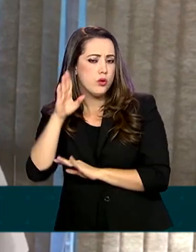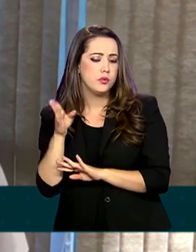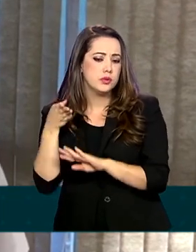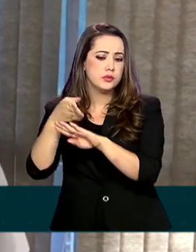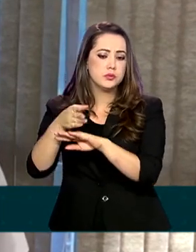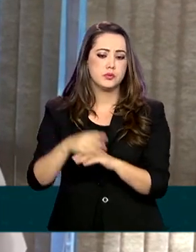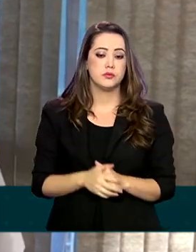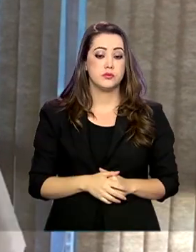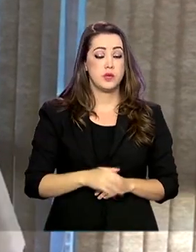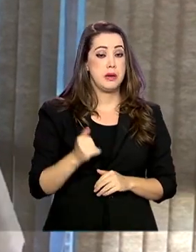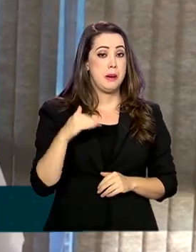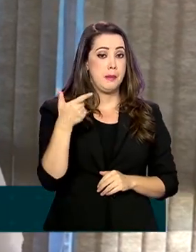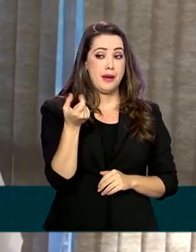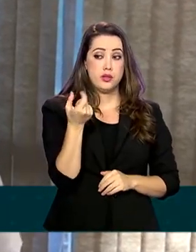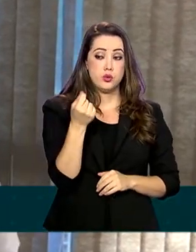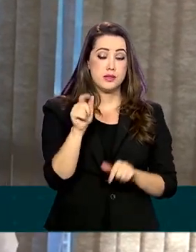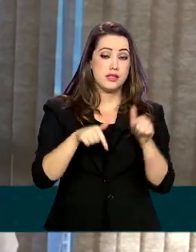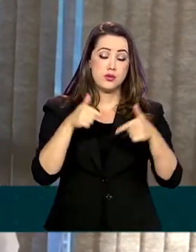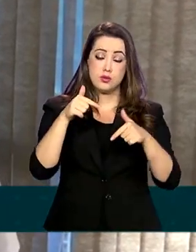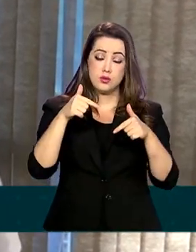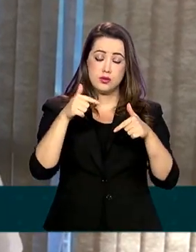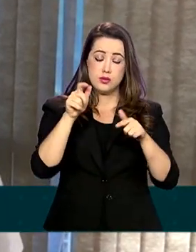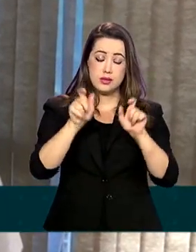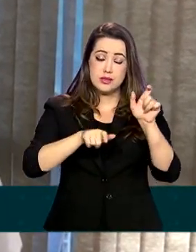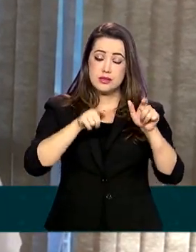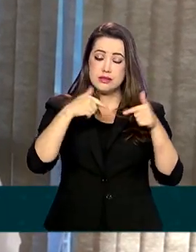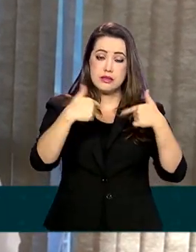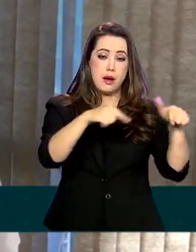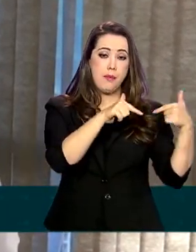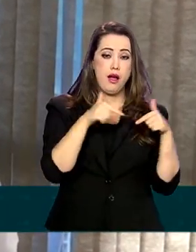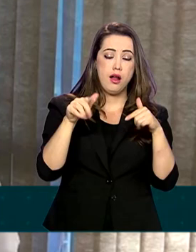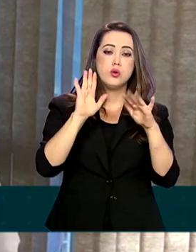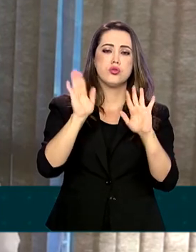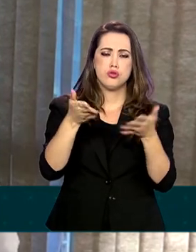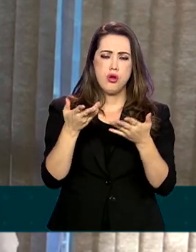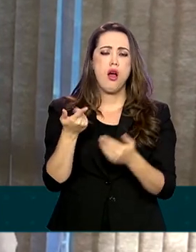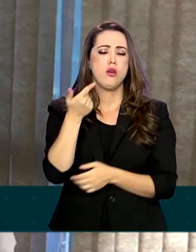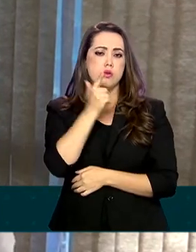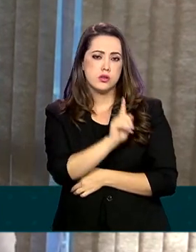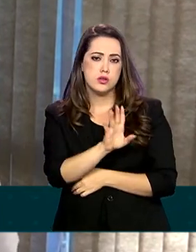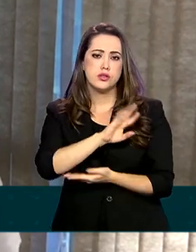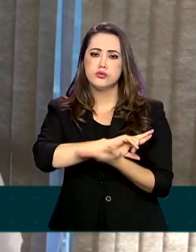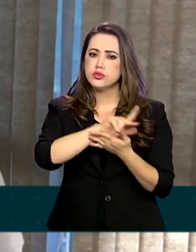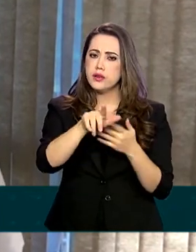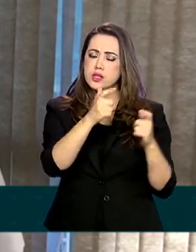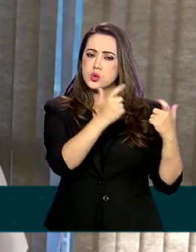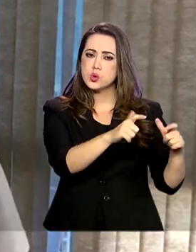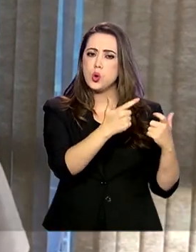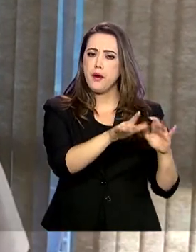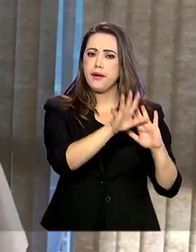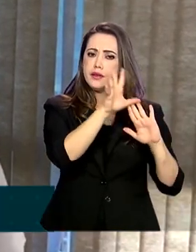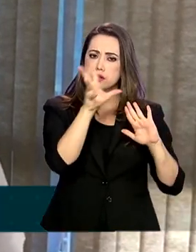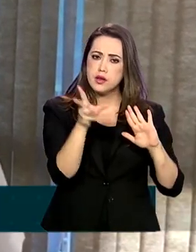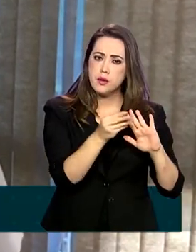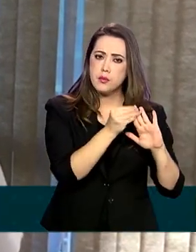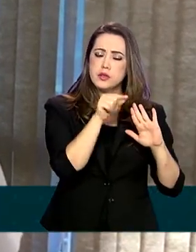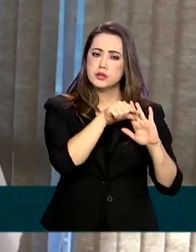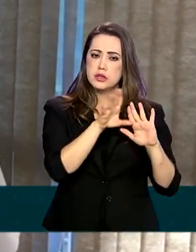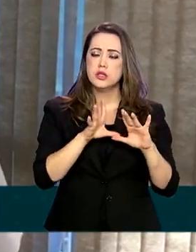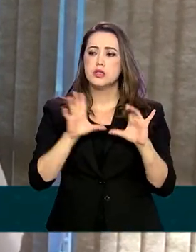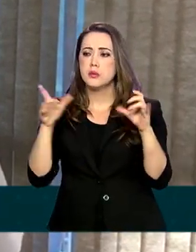já foram feitas. A gente teve a parte de Atalaia do Norte, São Gabriel da Cachoeira, a parte dos índios de Anumame, na Raposa